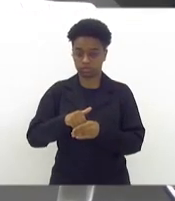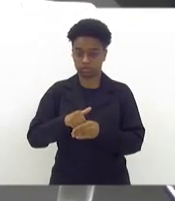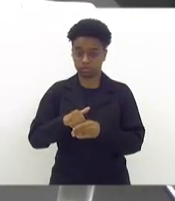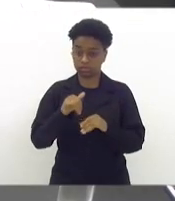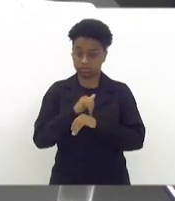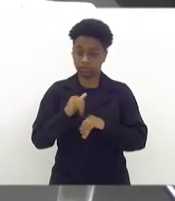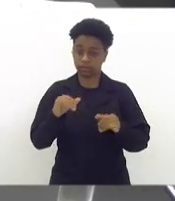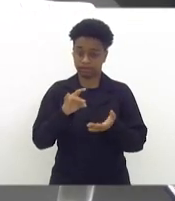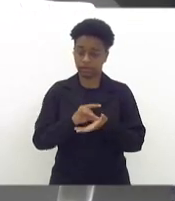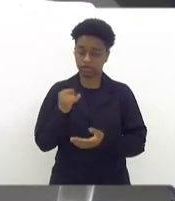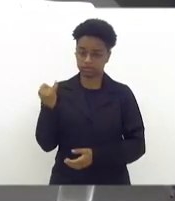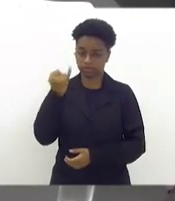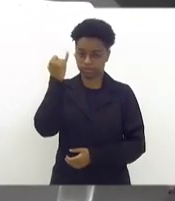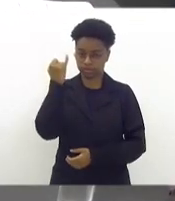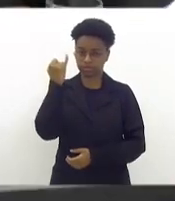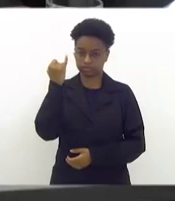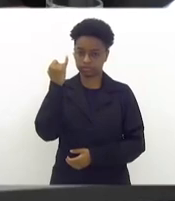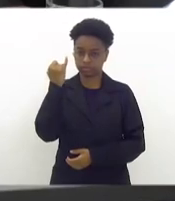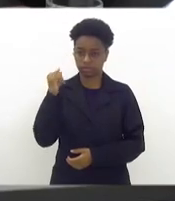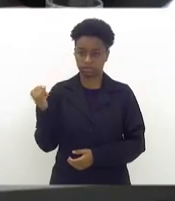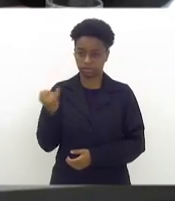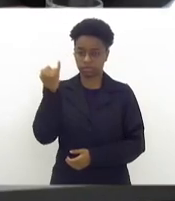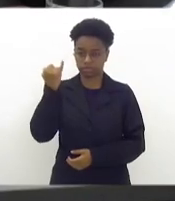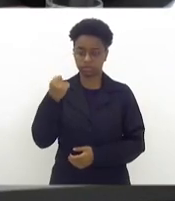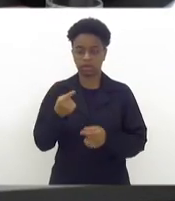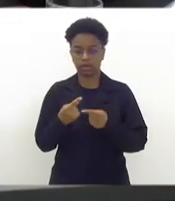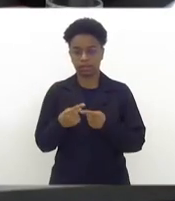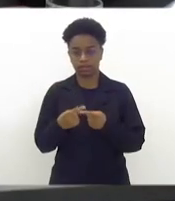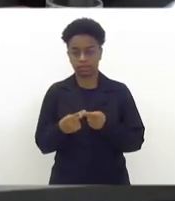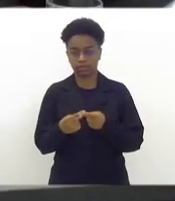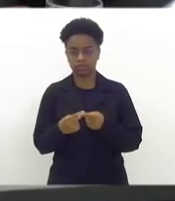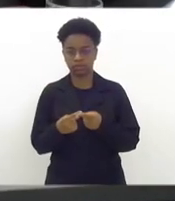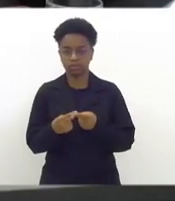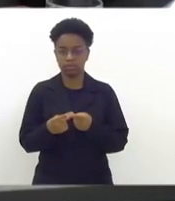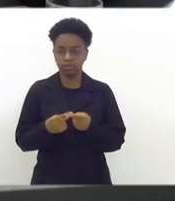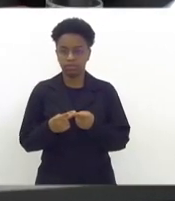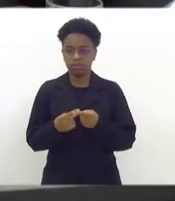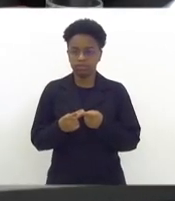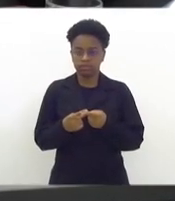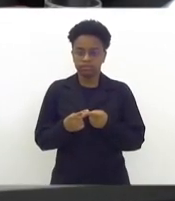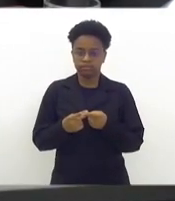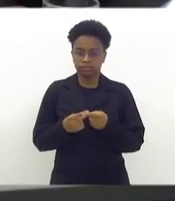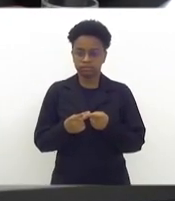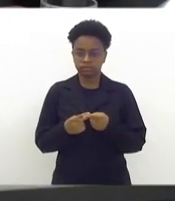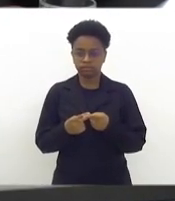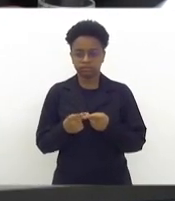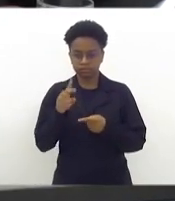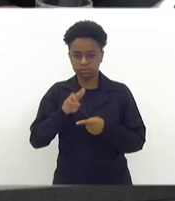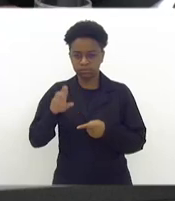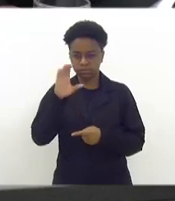aí realmente é muito importante. É muito importante, porque usa a